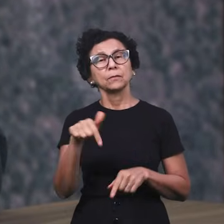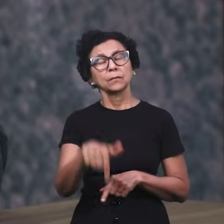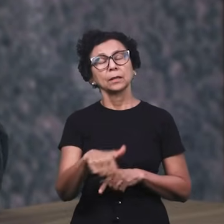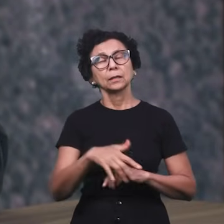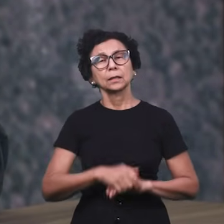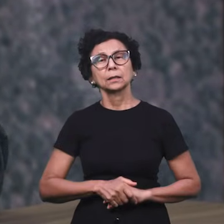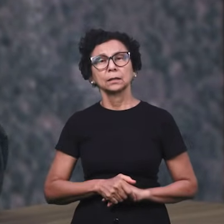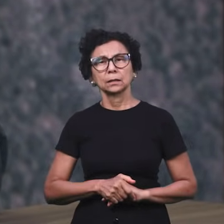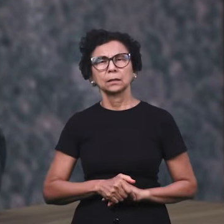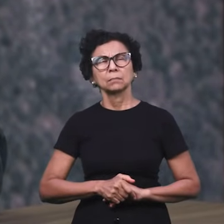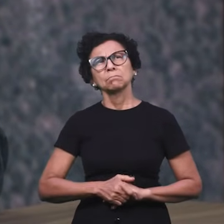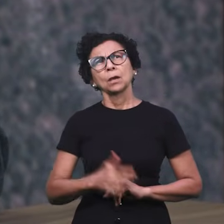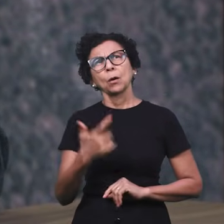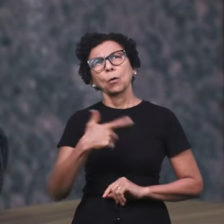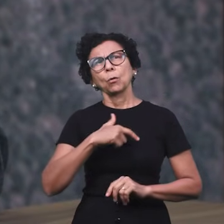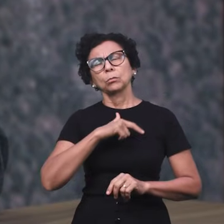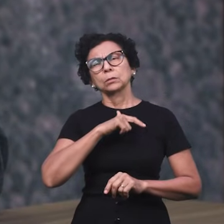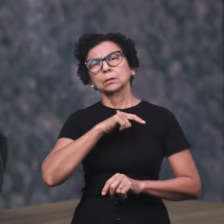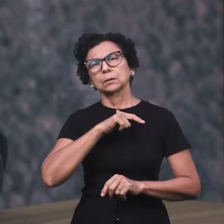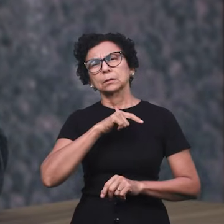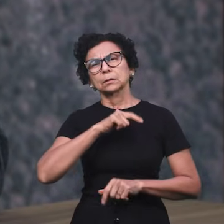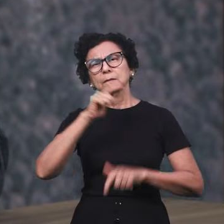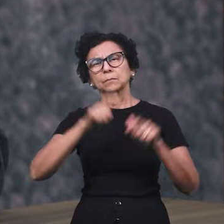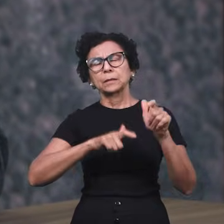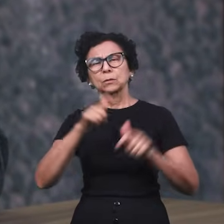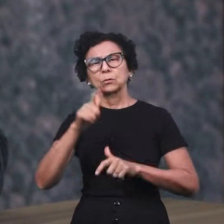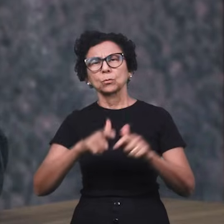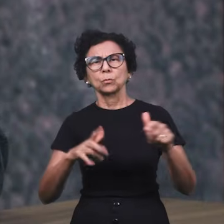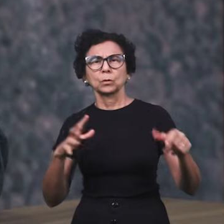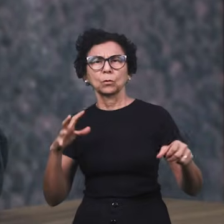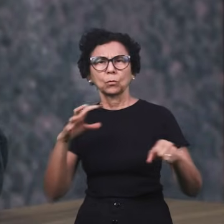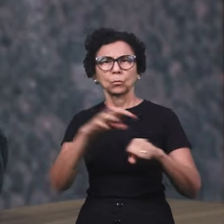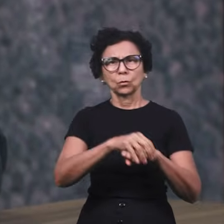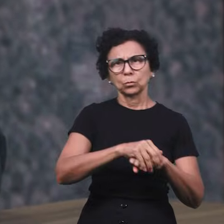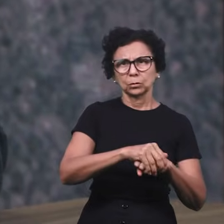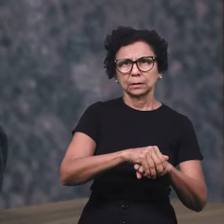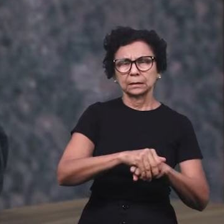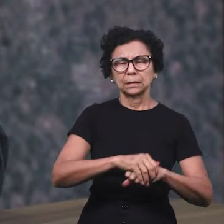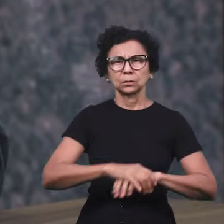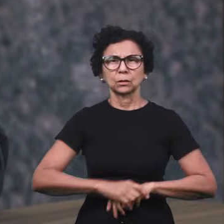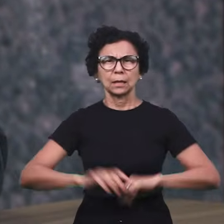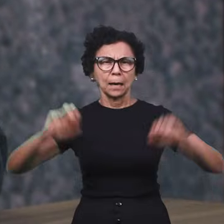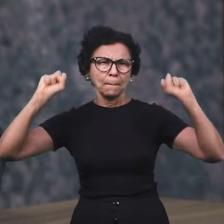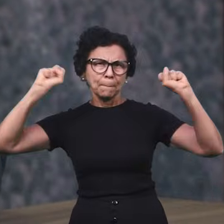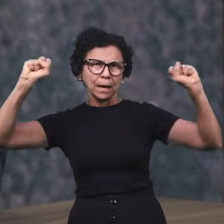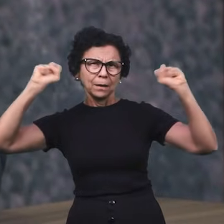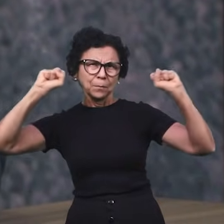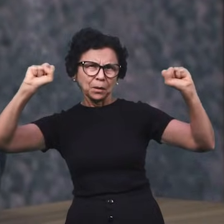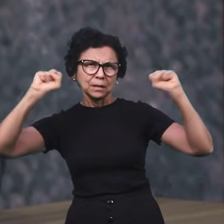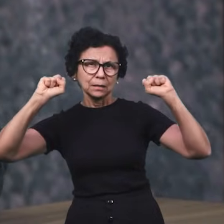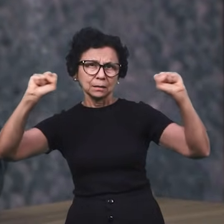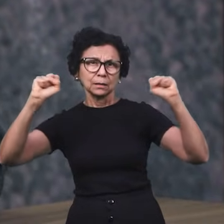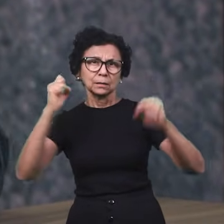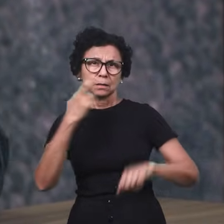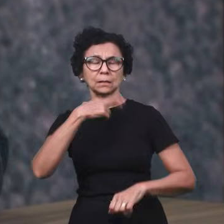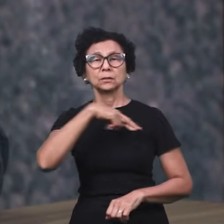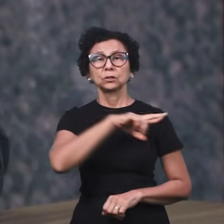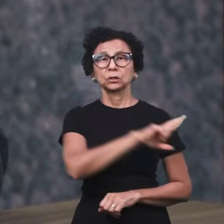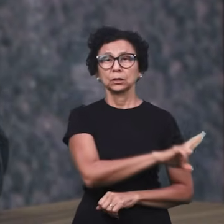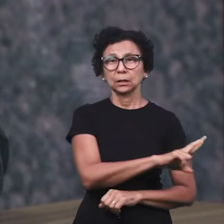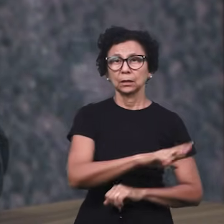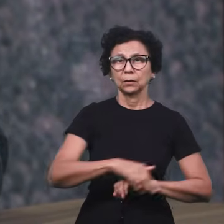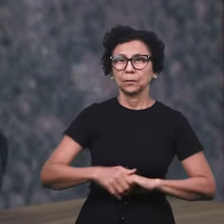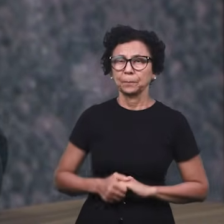colonizadores protestantes. E um caso muito emblemático disso será o caso dos Estados Unidos, do que é hoje os Estados Unidos, onde